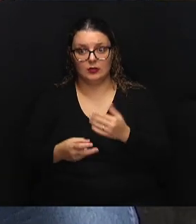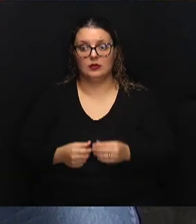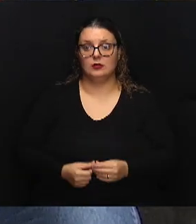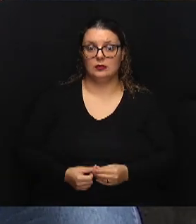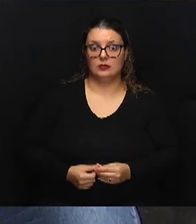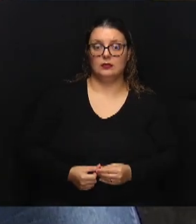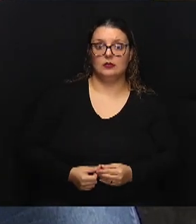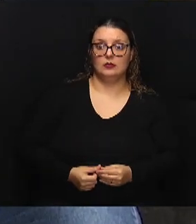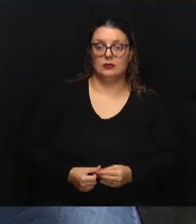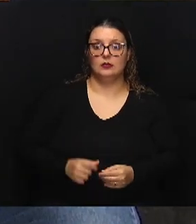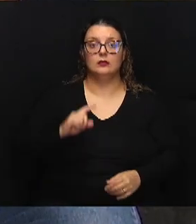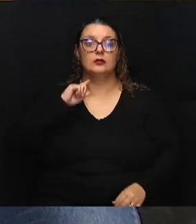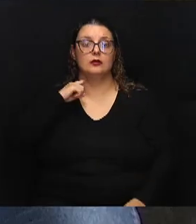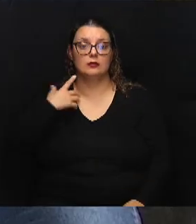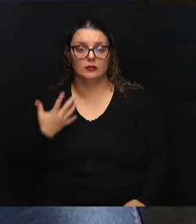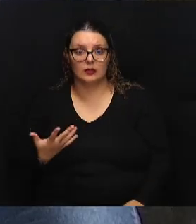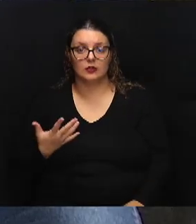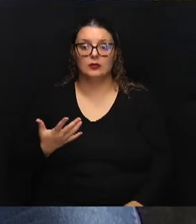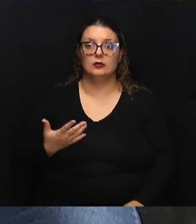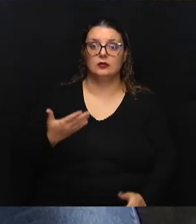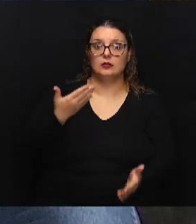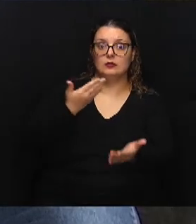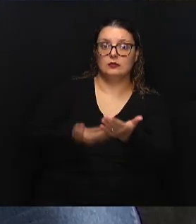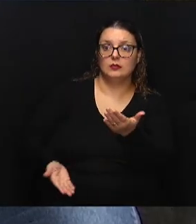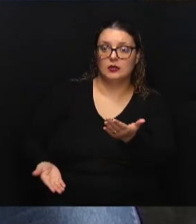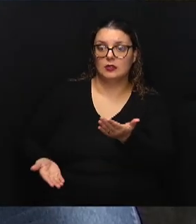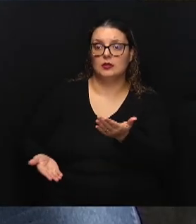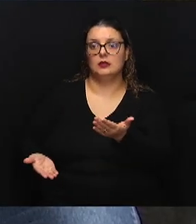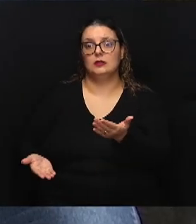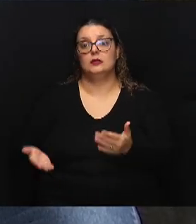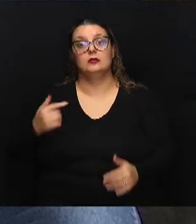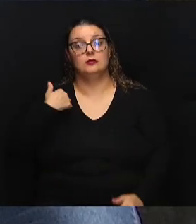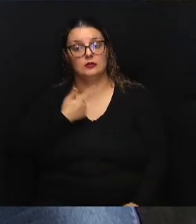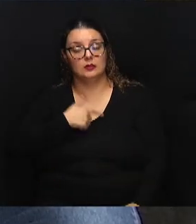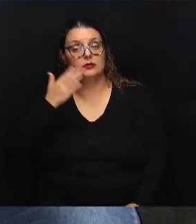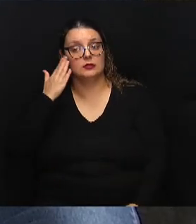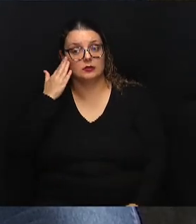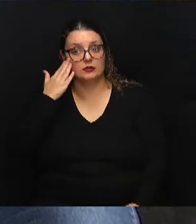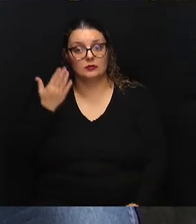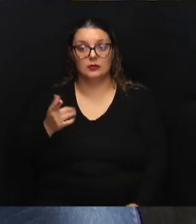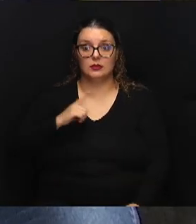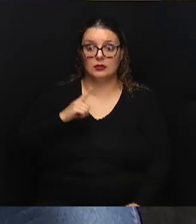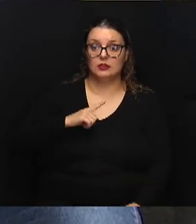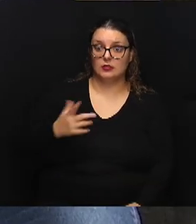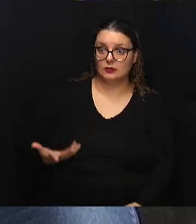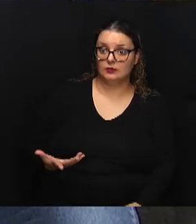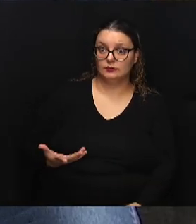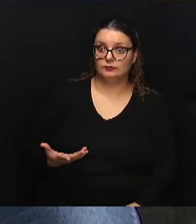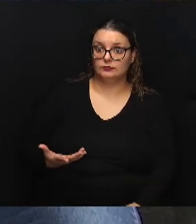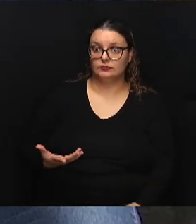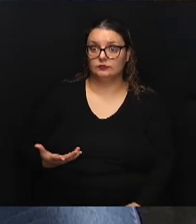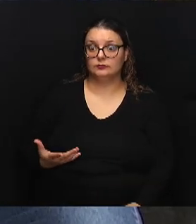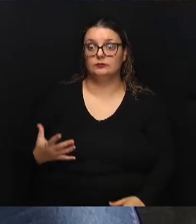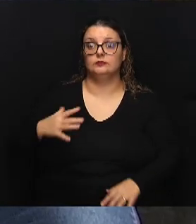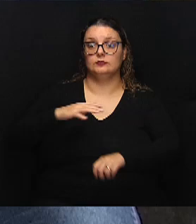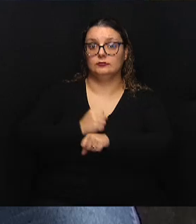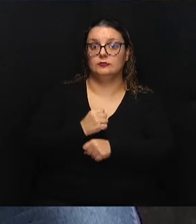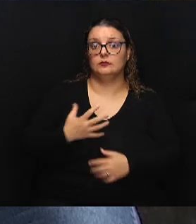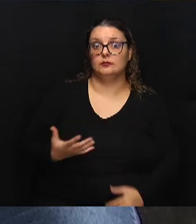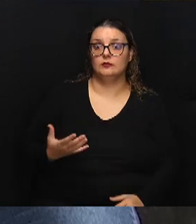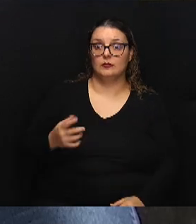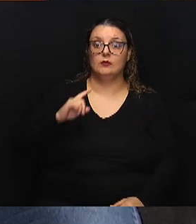na questão da poluição, na questão do desperdício. A gente sabe que existe um acúmulo muito grande também de